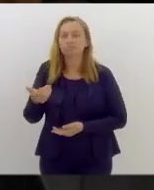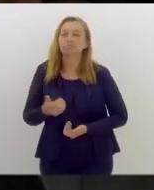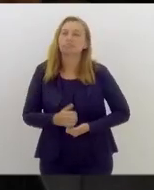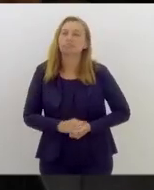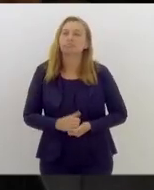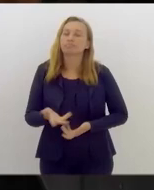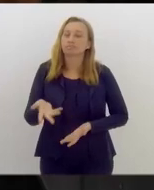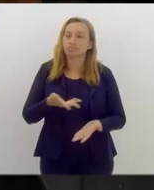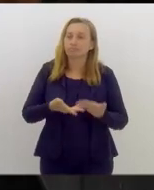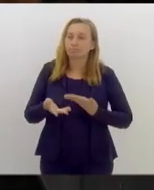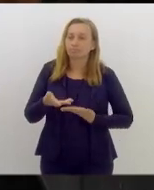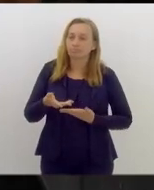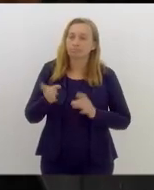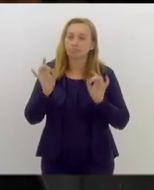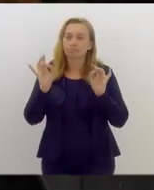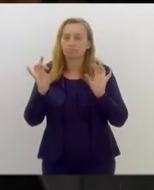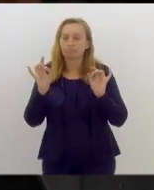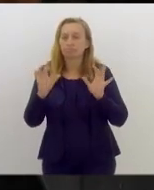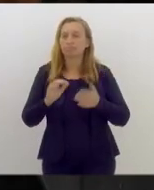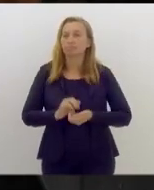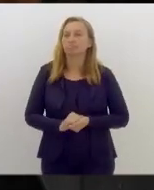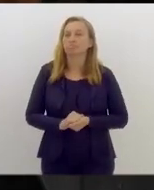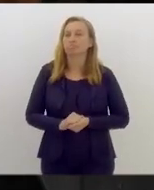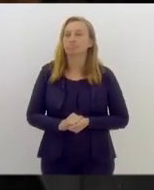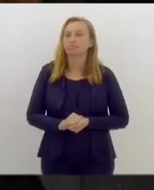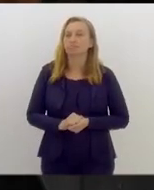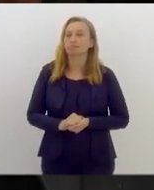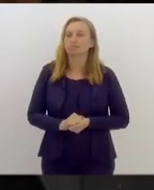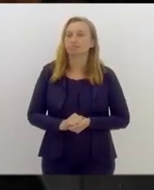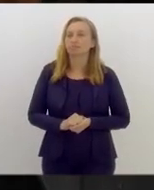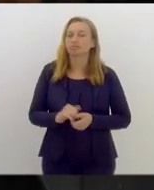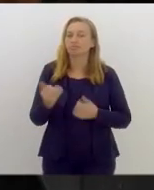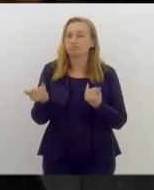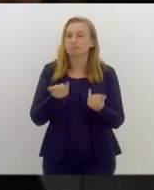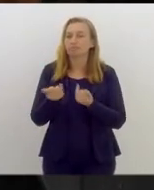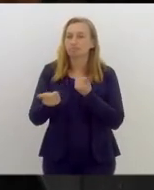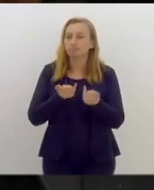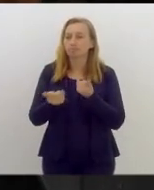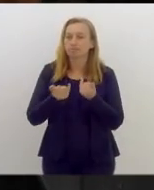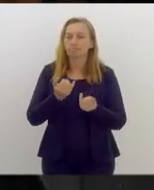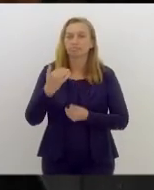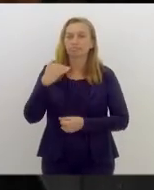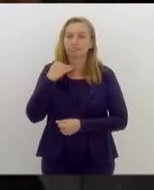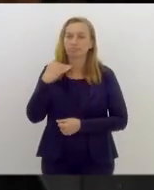especiais, foi em cima de uma simulação com dados do Banco Central,